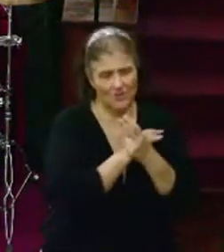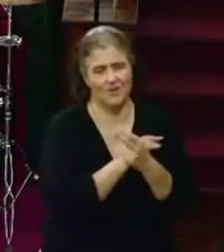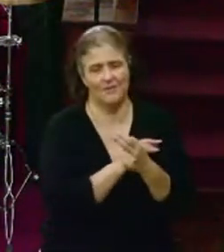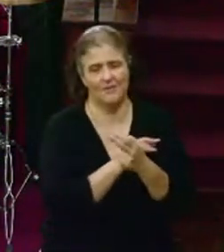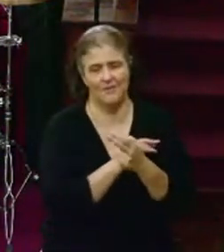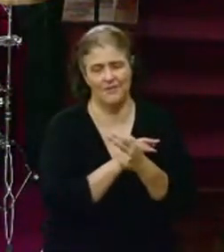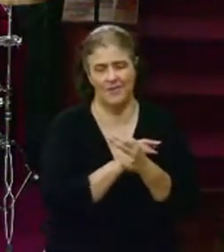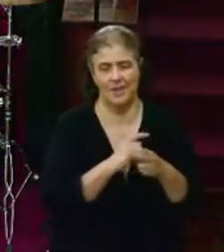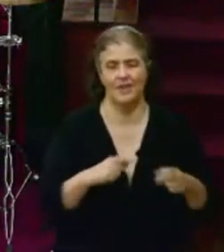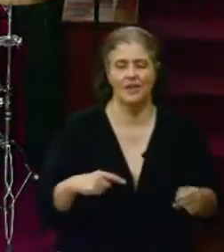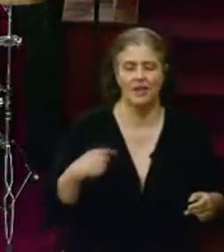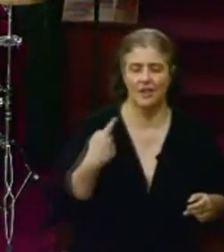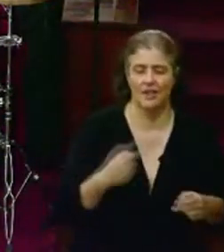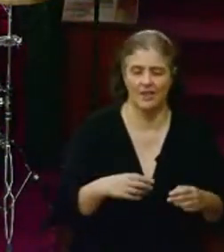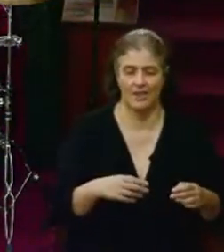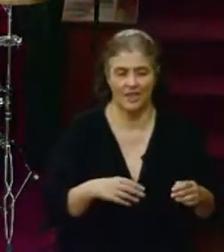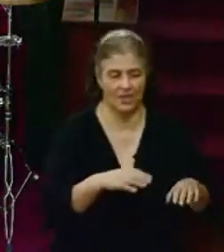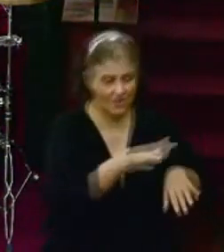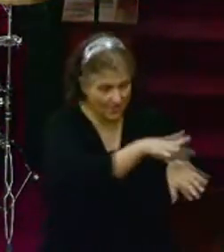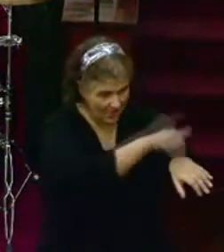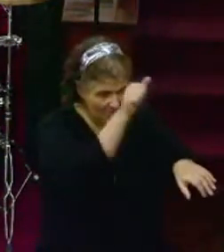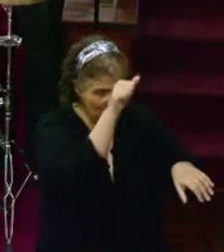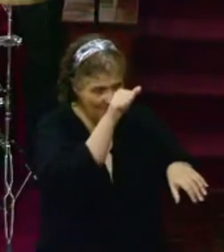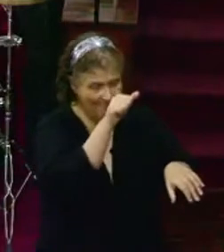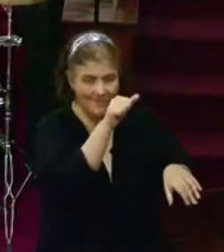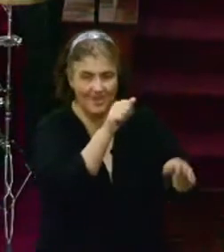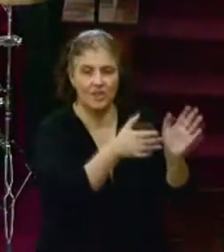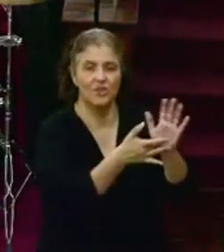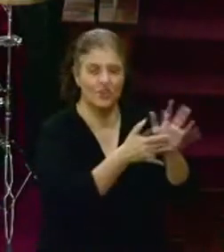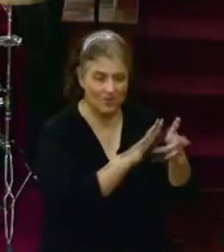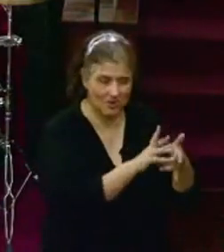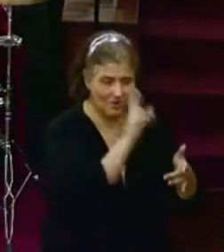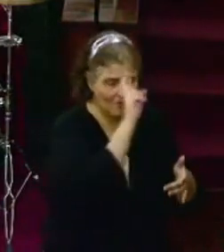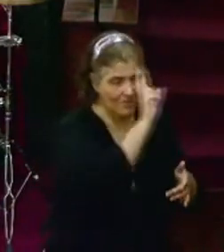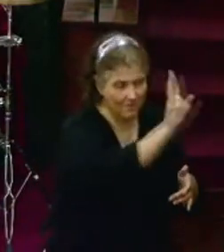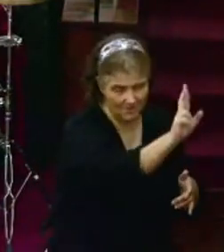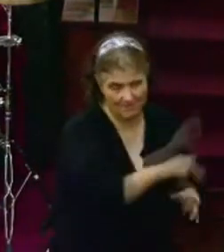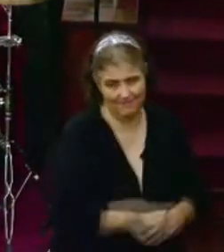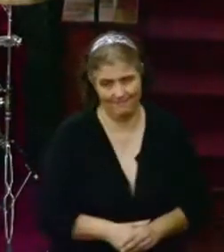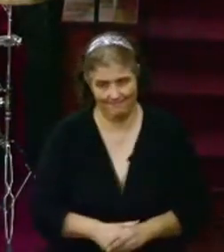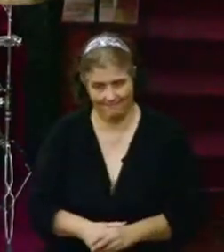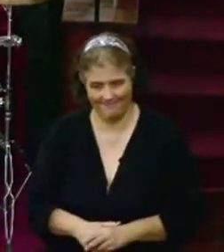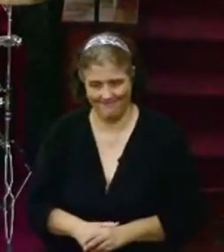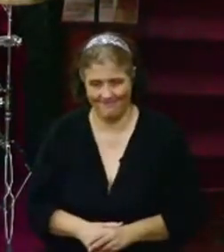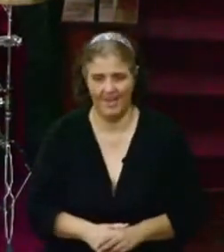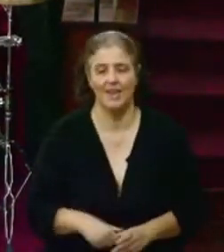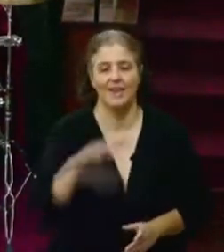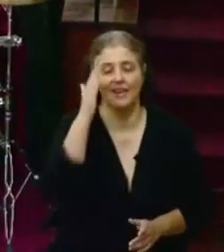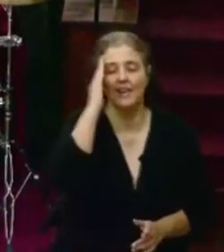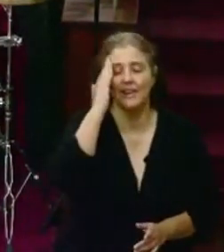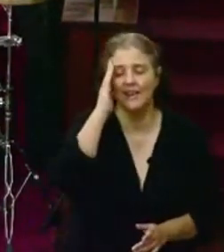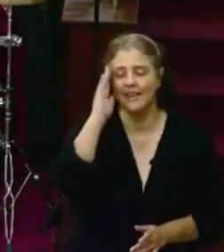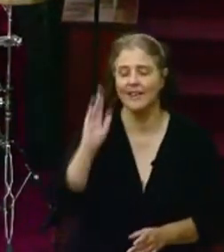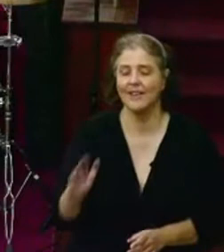servo. E ele chama o Senhor Jesus de Senhor, reconhecendo que o Senhor Jesus não é simplesmente